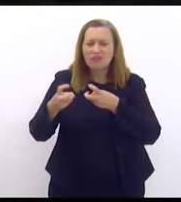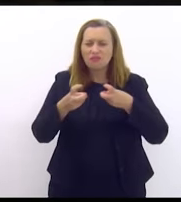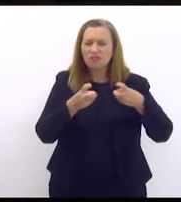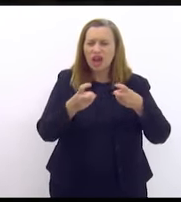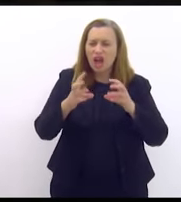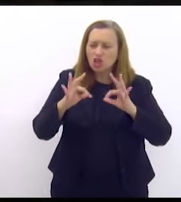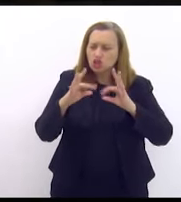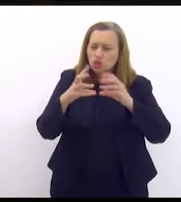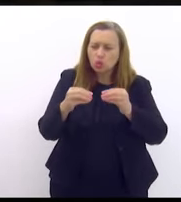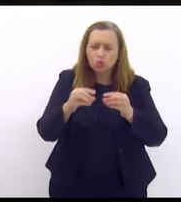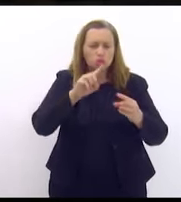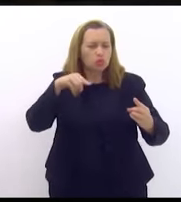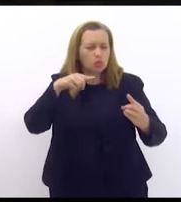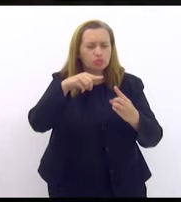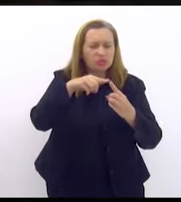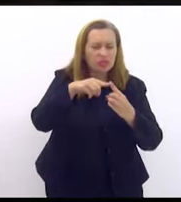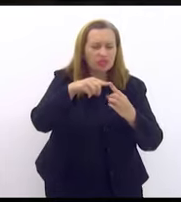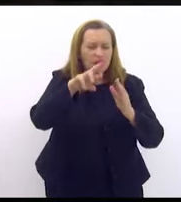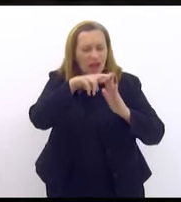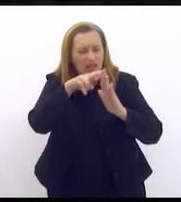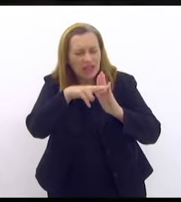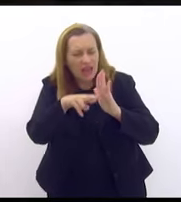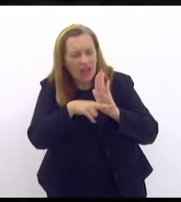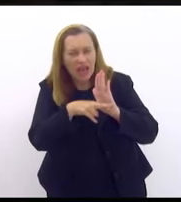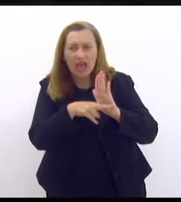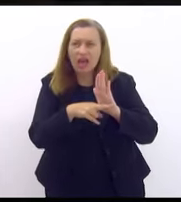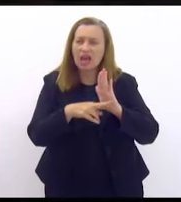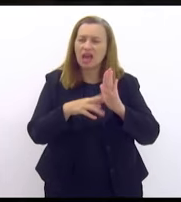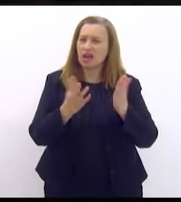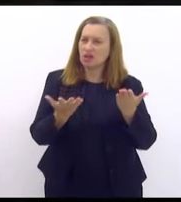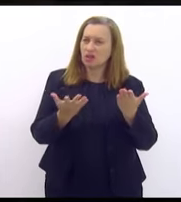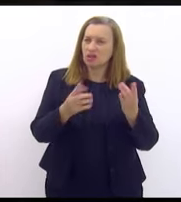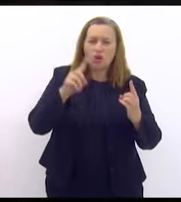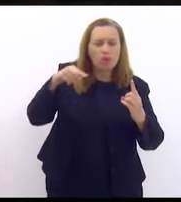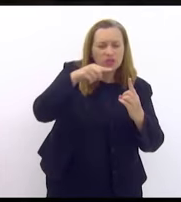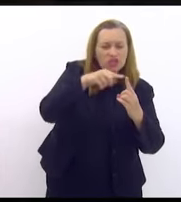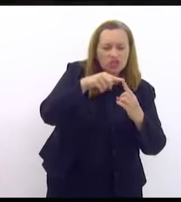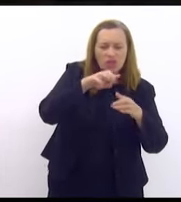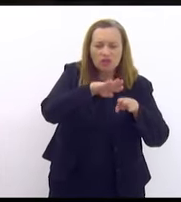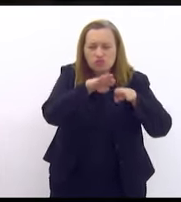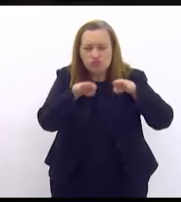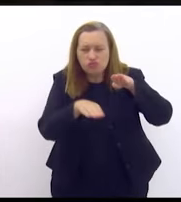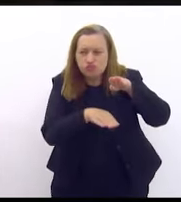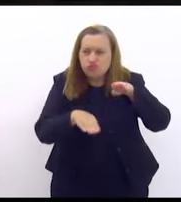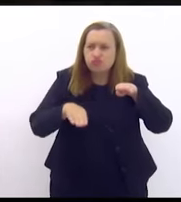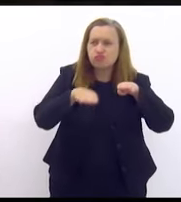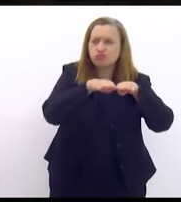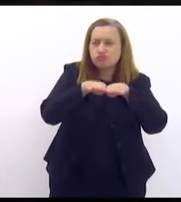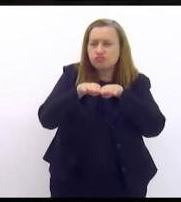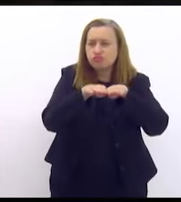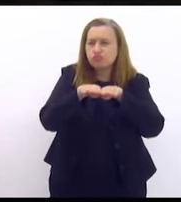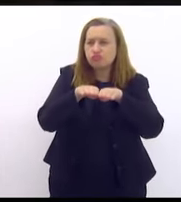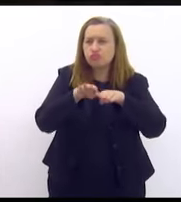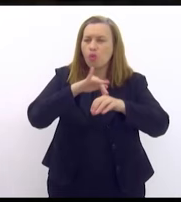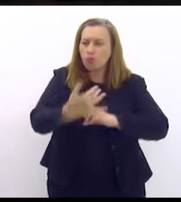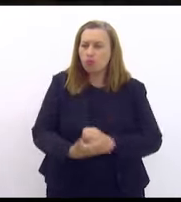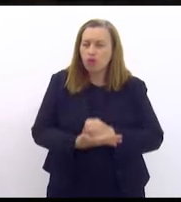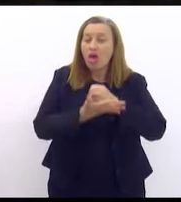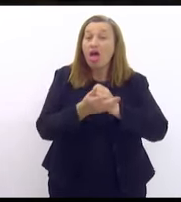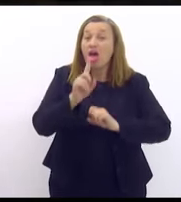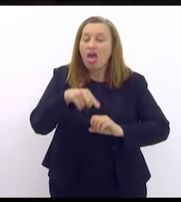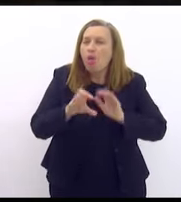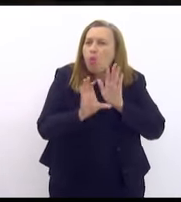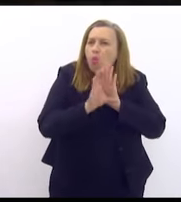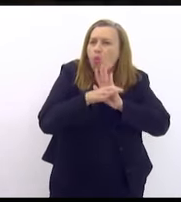os objetivos, as diretrizes, com os objetivos de desenvolvimento sustentável, é realmente um